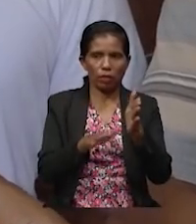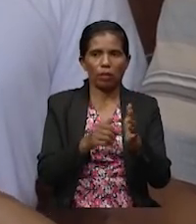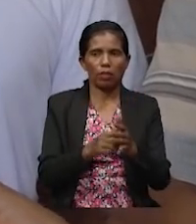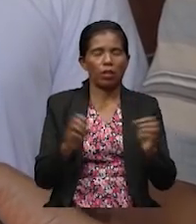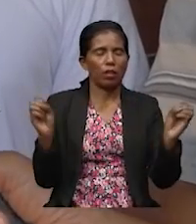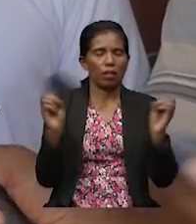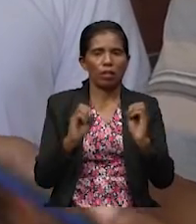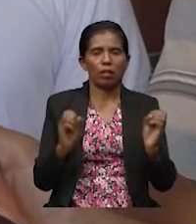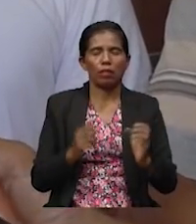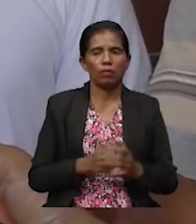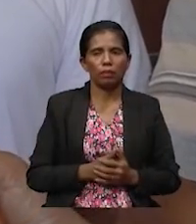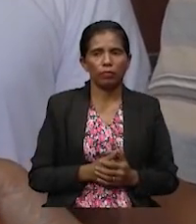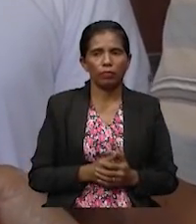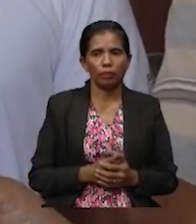está